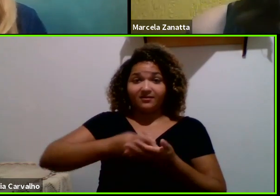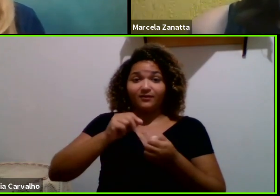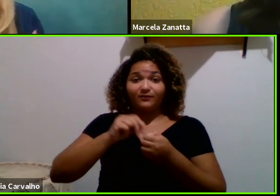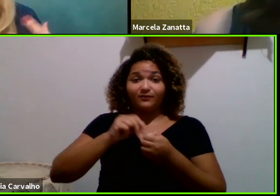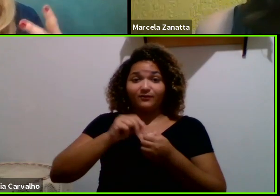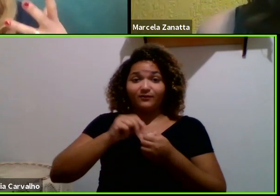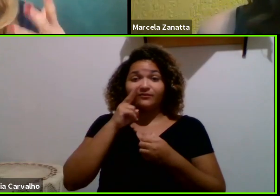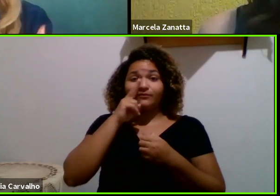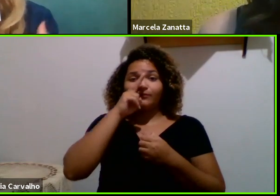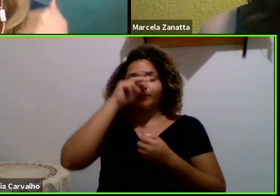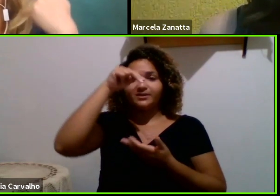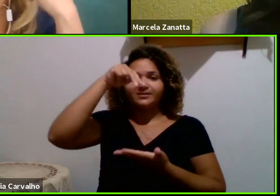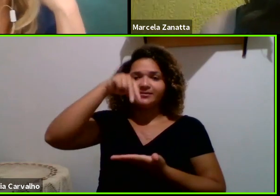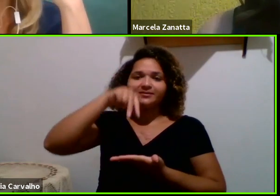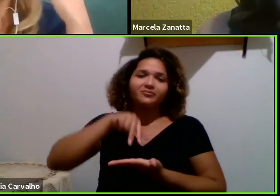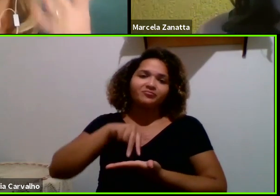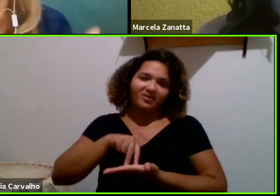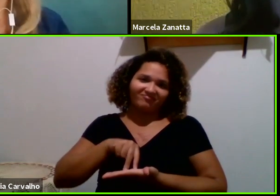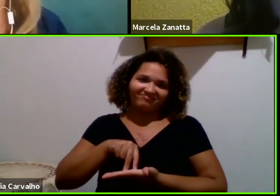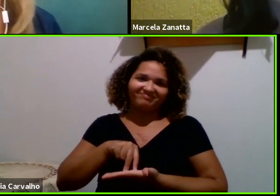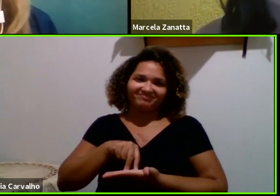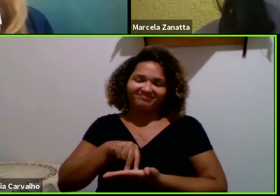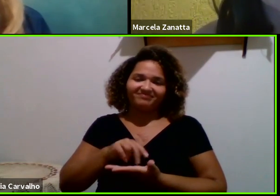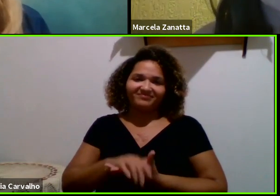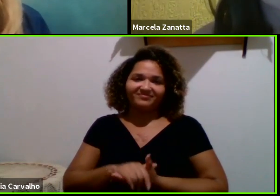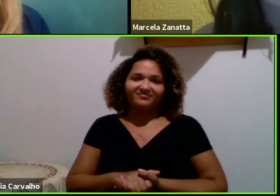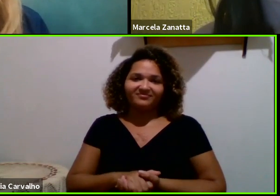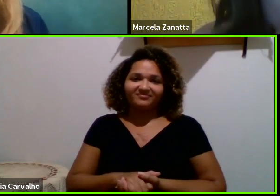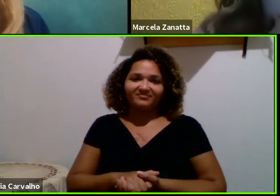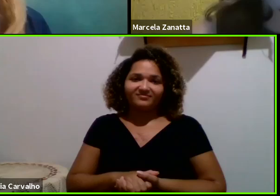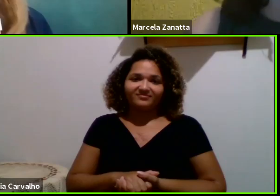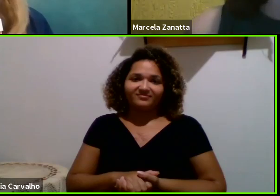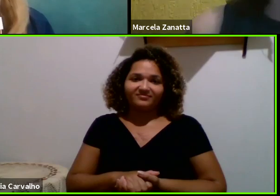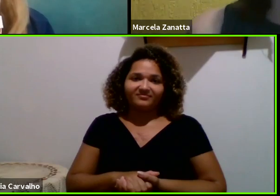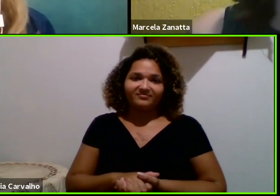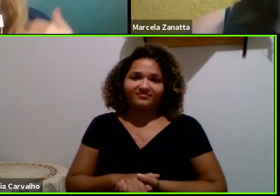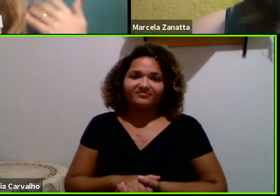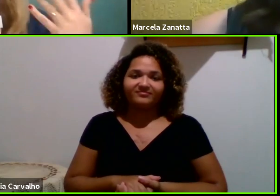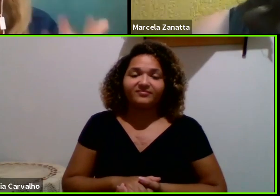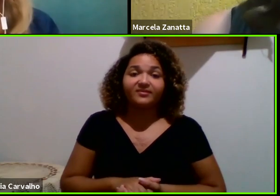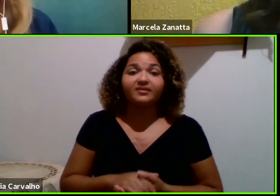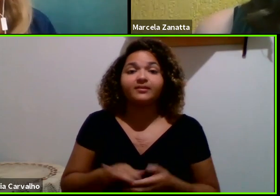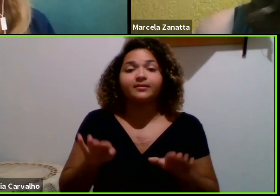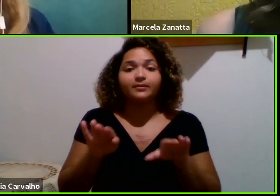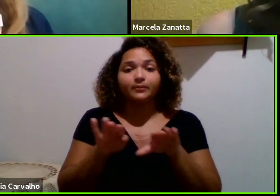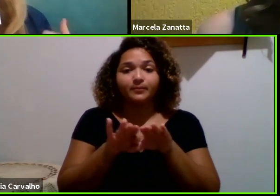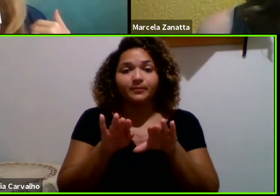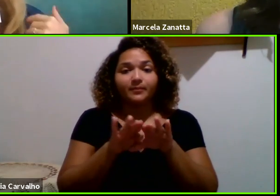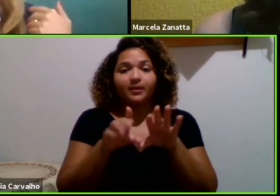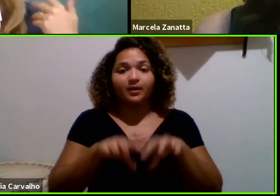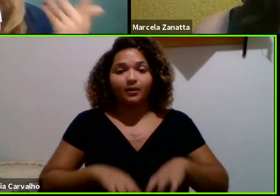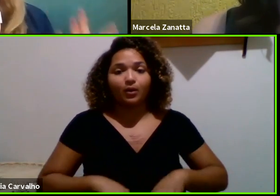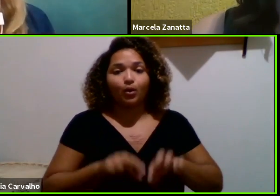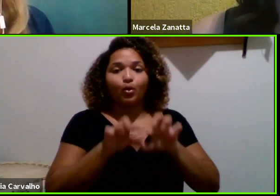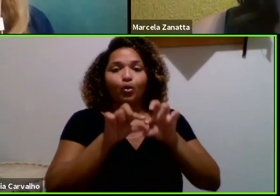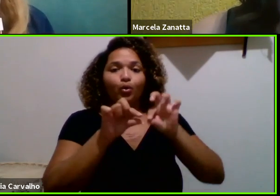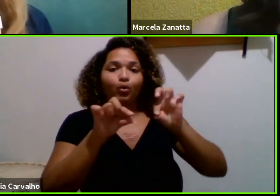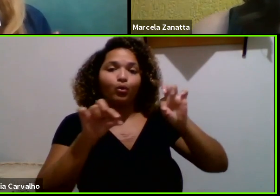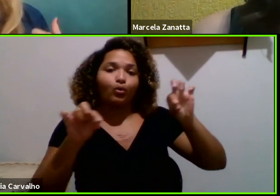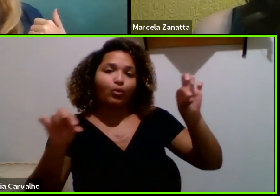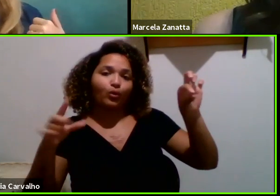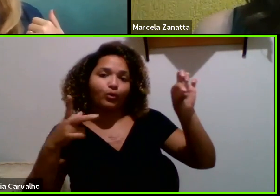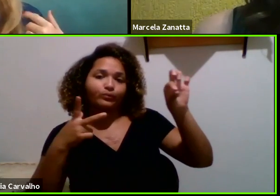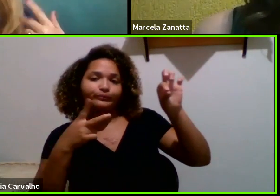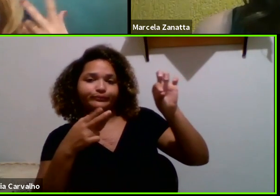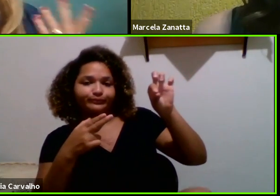Omar, é importante deixar registrado que foi feito o clampeamento tardio do cordão umbilical, que é com mais de 1 minuto de vida, foi feita a